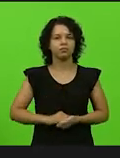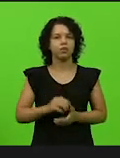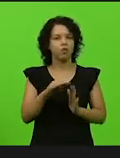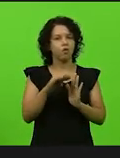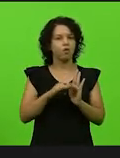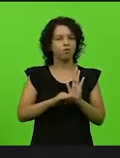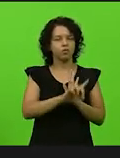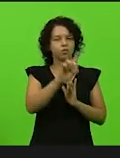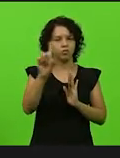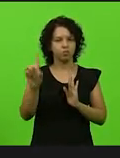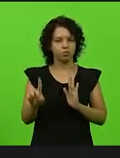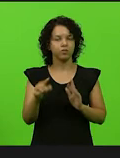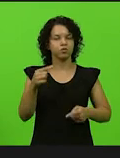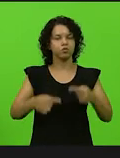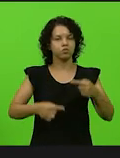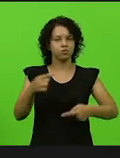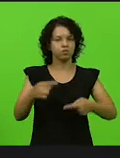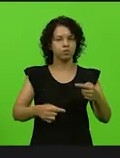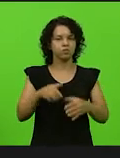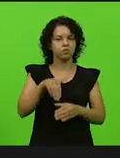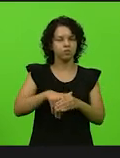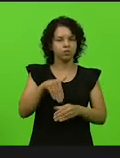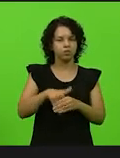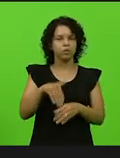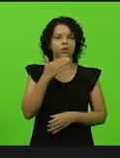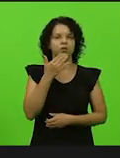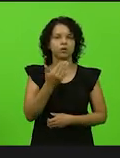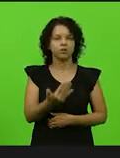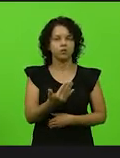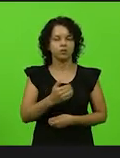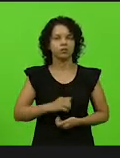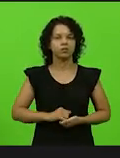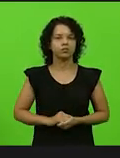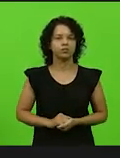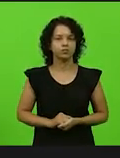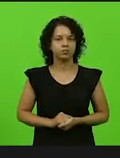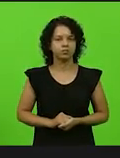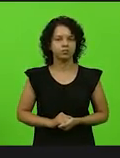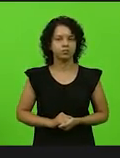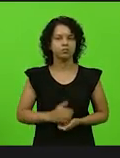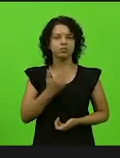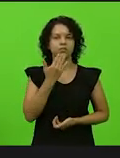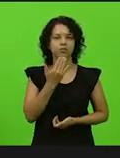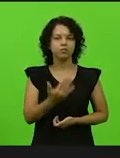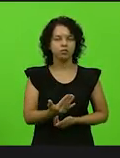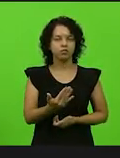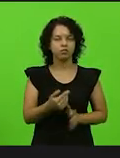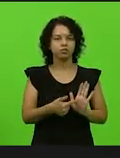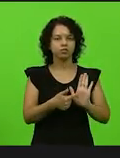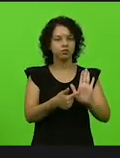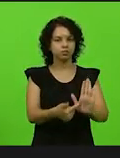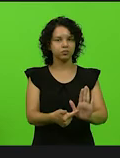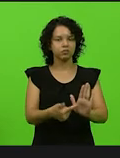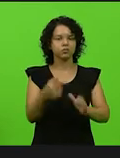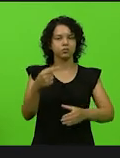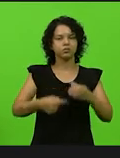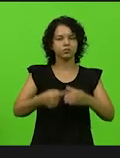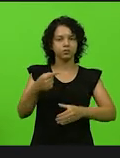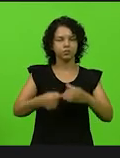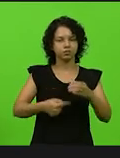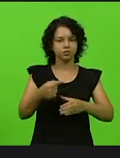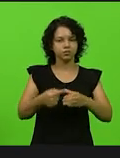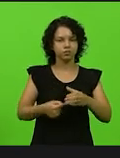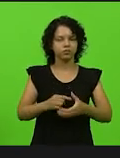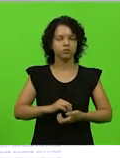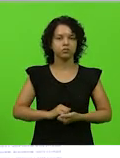ordem do dia discussão e votação de requerimentos no requerimento apresentado à